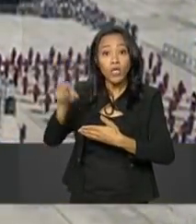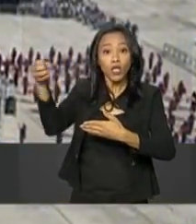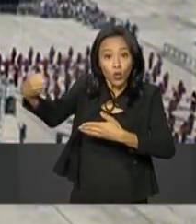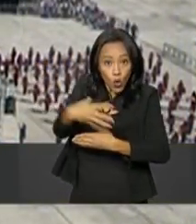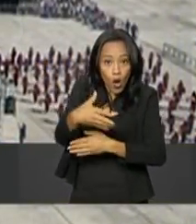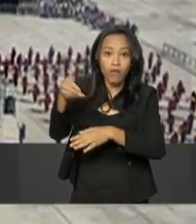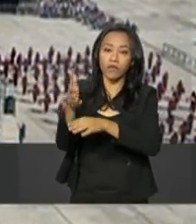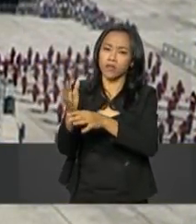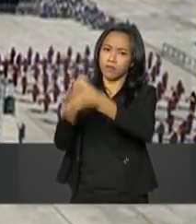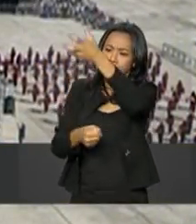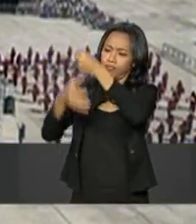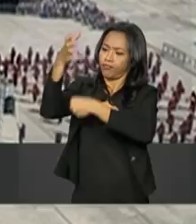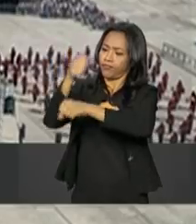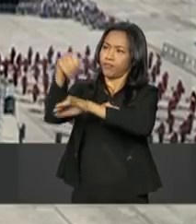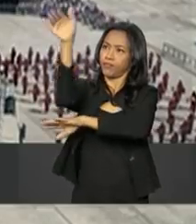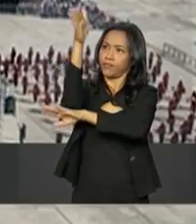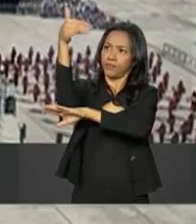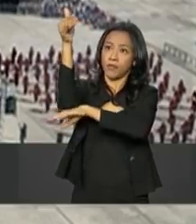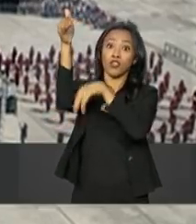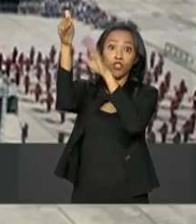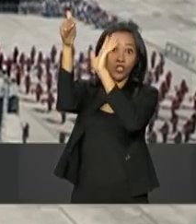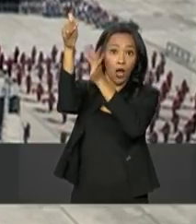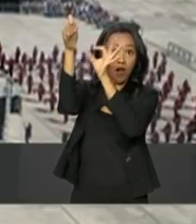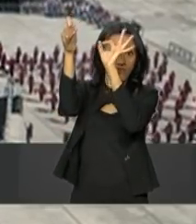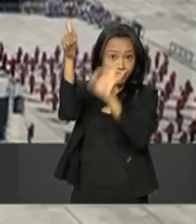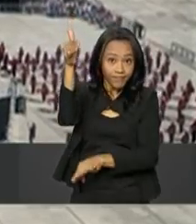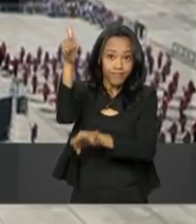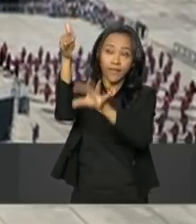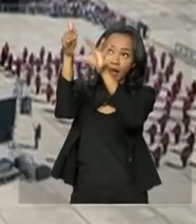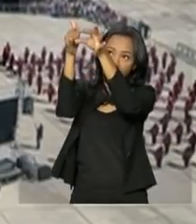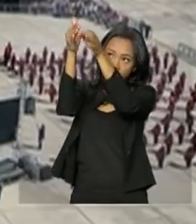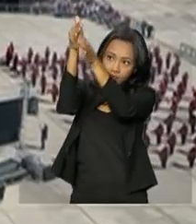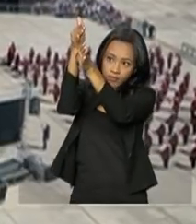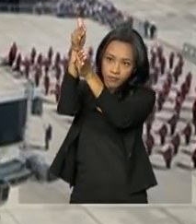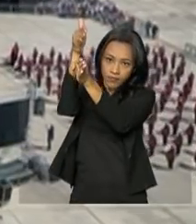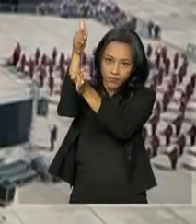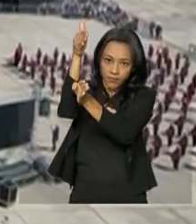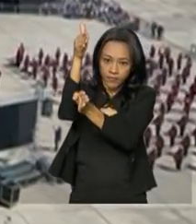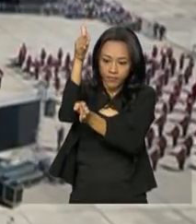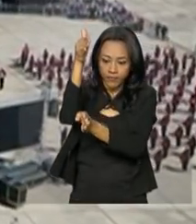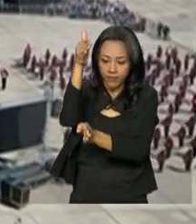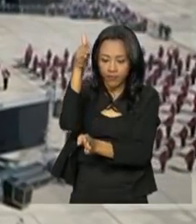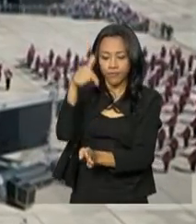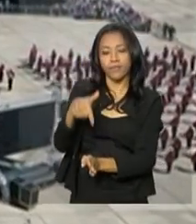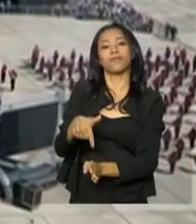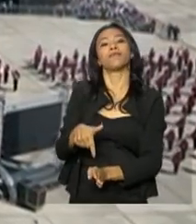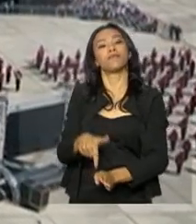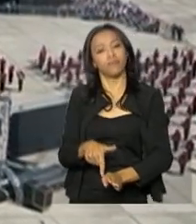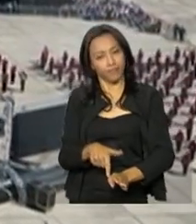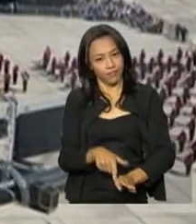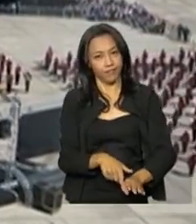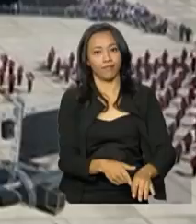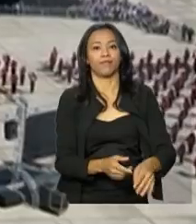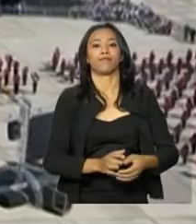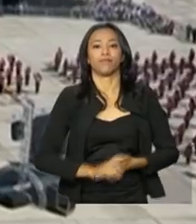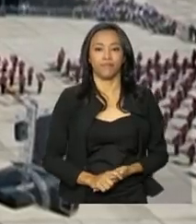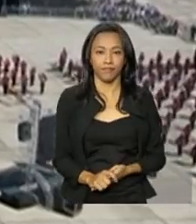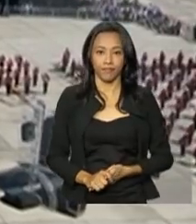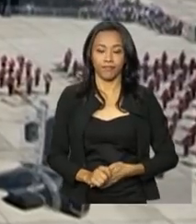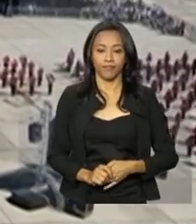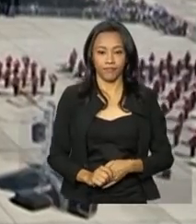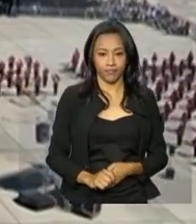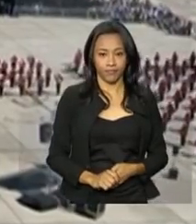já estiver lá em cima, para fazer valer o título de maior bandeira do mundo hasteada perenemente,